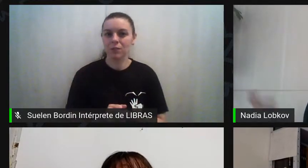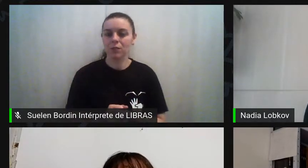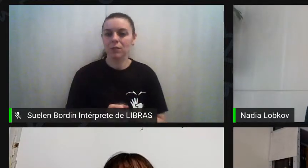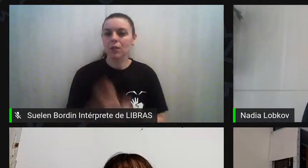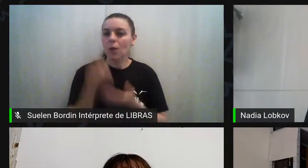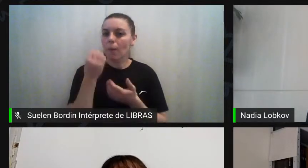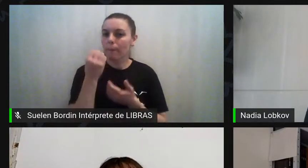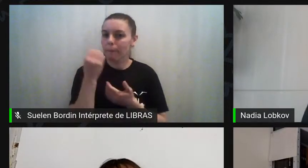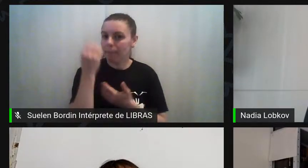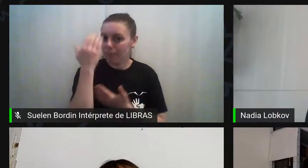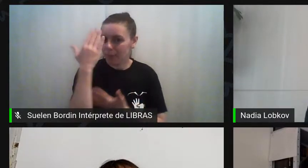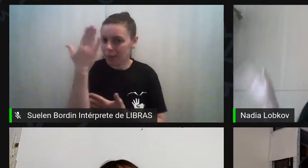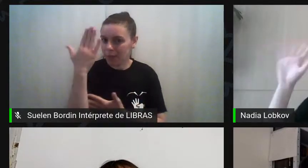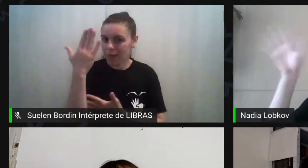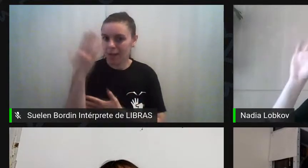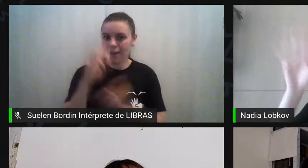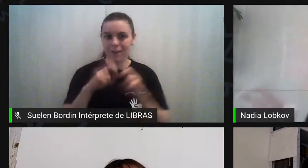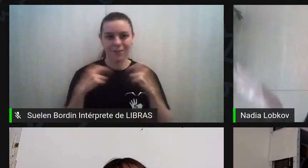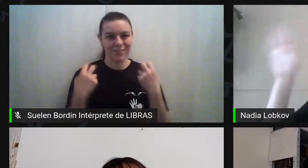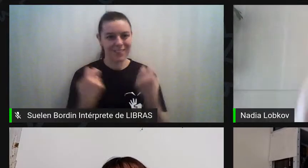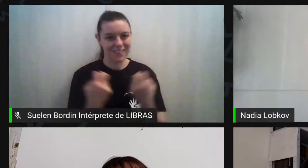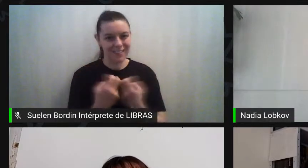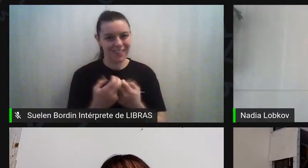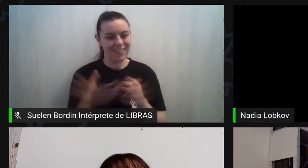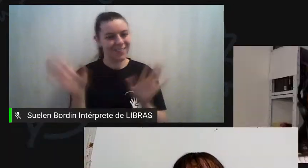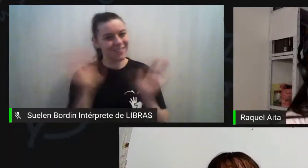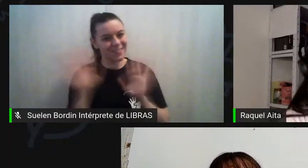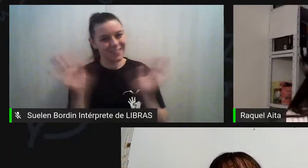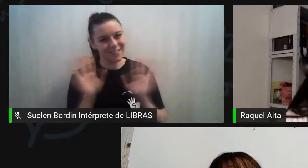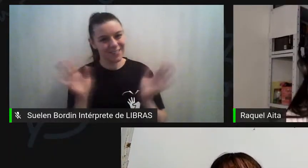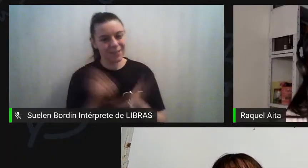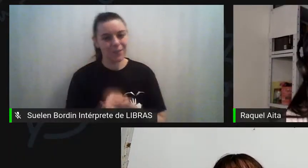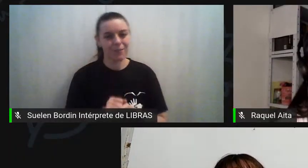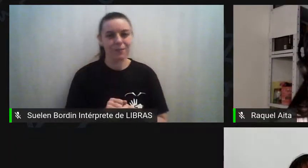essa nossa mesa redonda, né? Tchau.